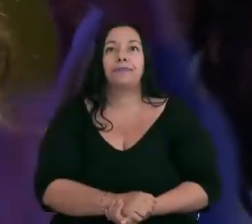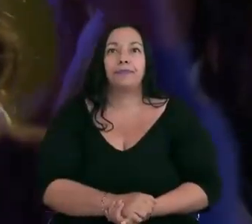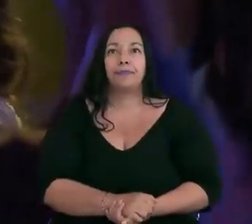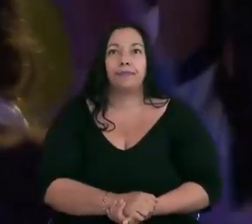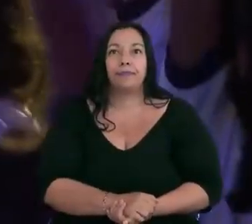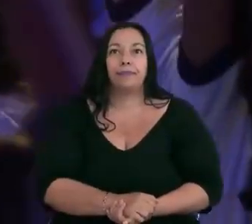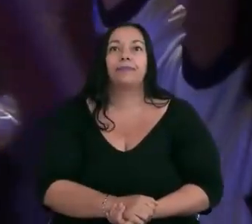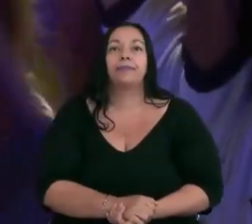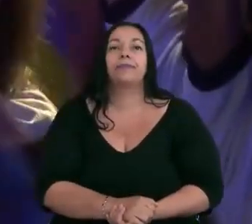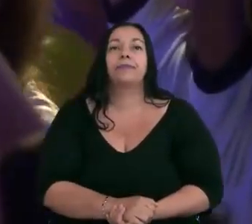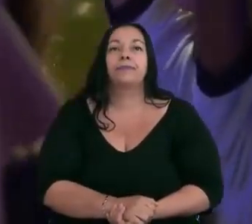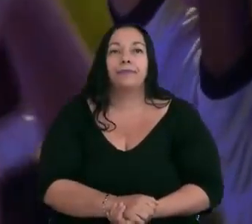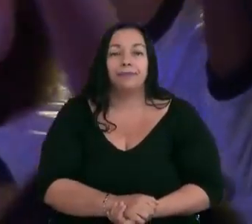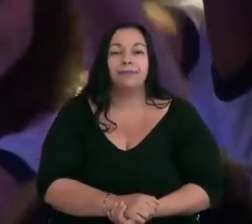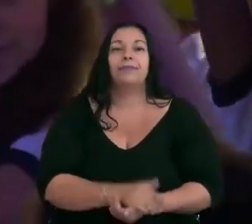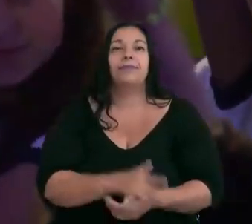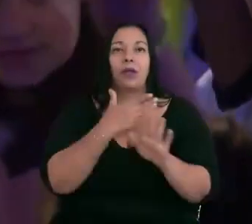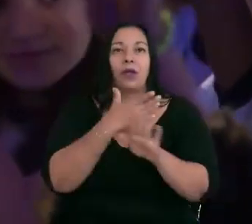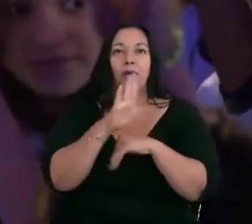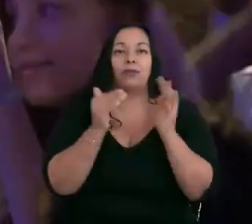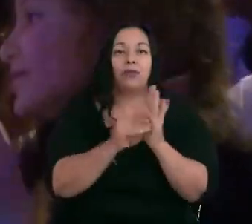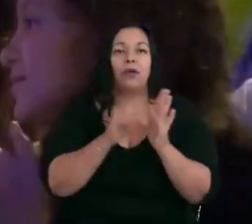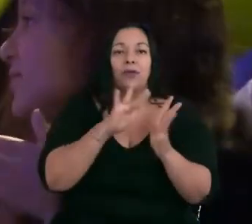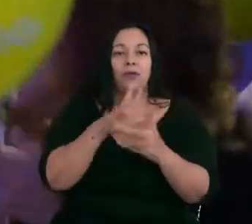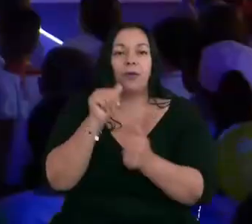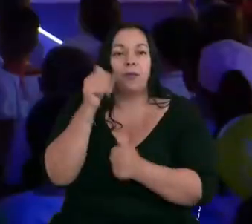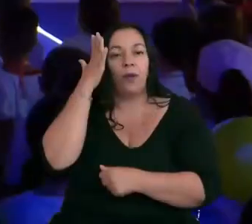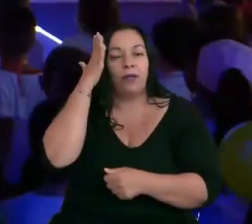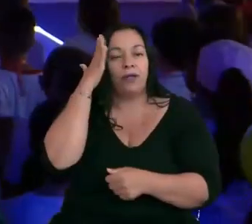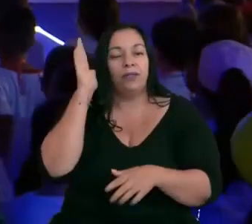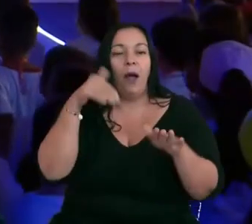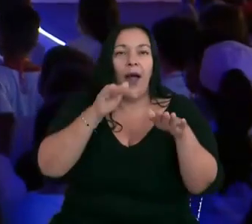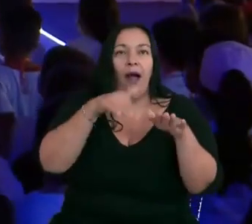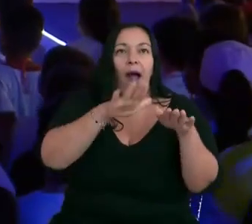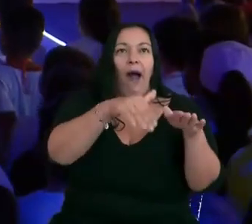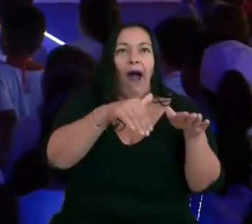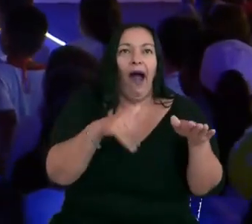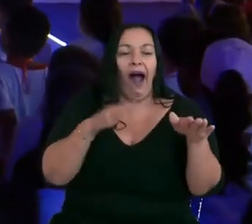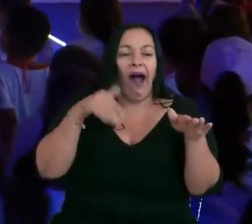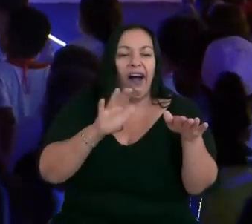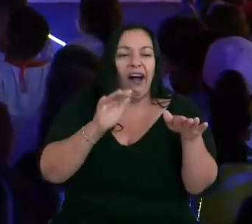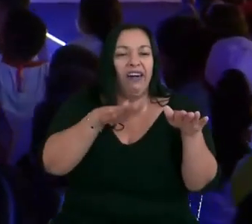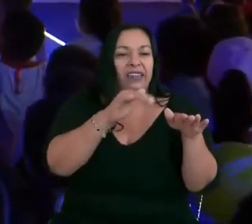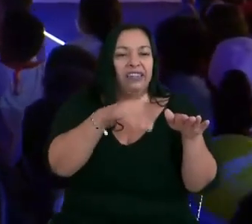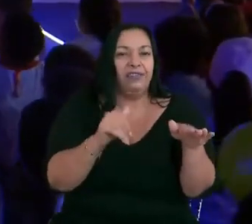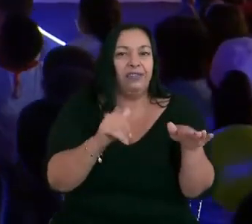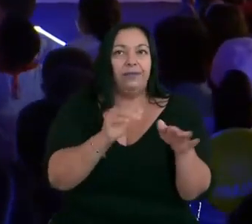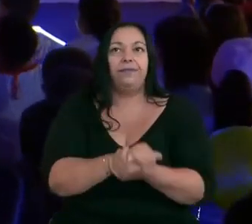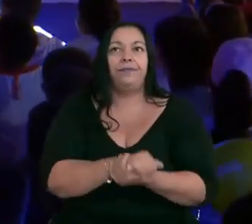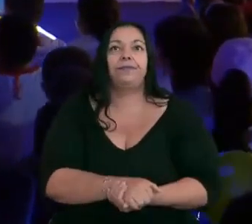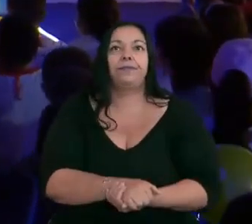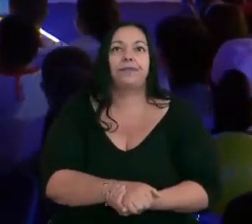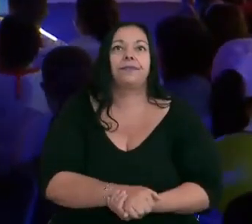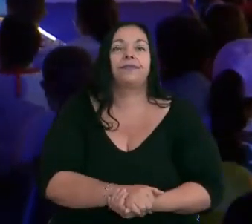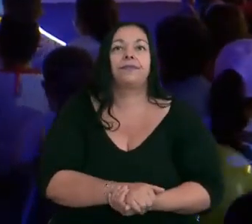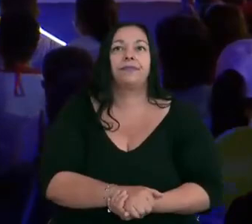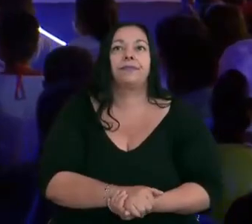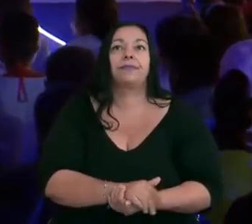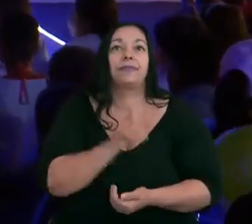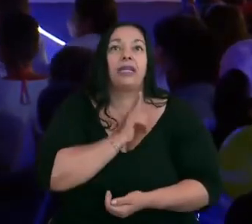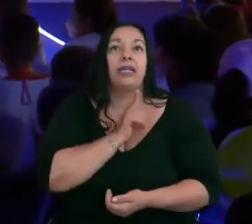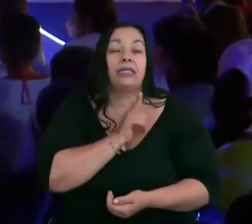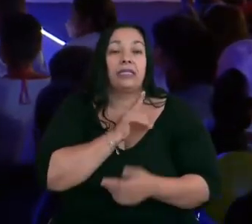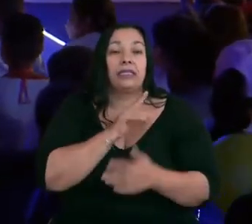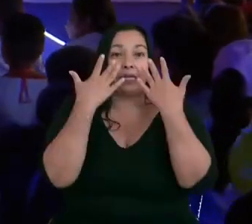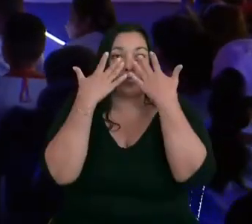Ó, tá todo mundo sabendo nadar. Que é isso? Esse pessoal é muito treinado. Mesmo quem sabe nadar, tem que estar acompanhado. Mesmo quem sabe nadar, tem que ter atenção, não é